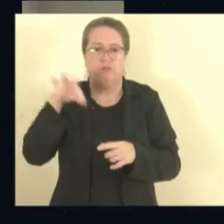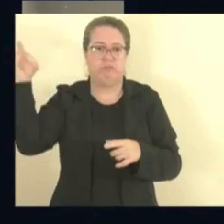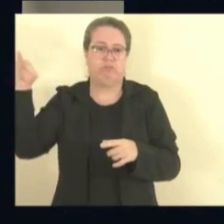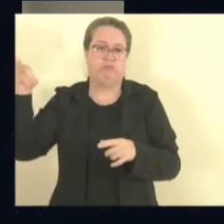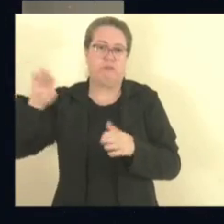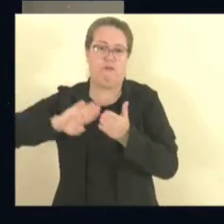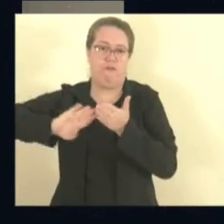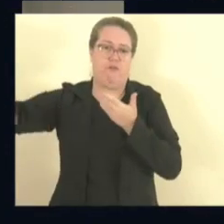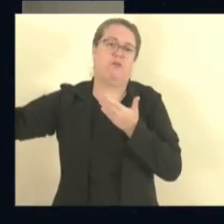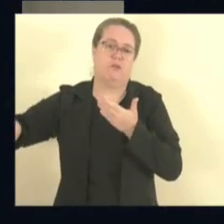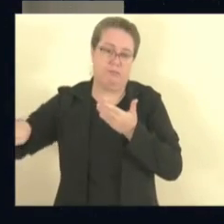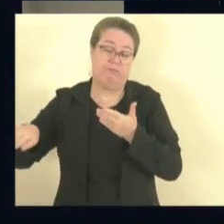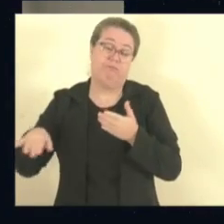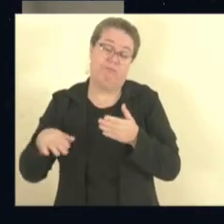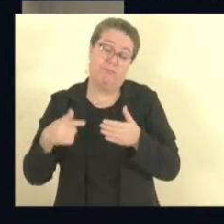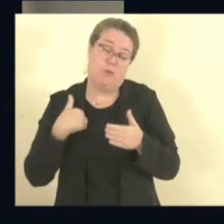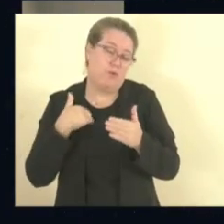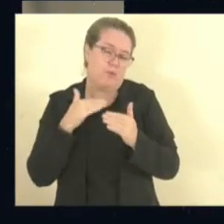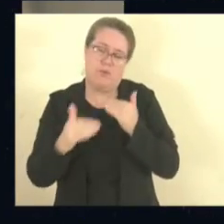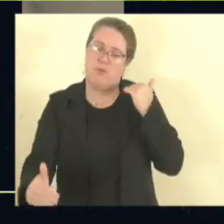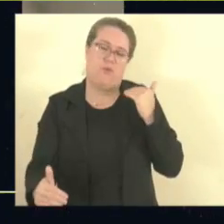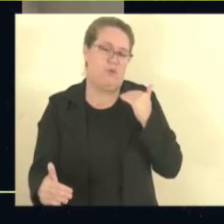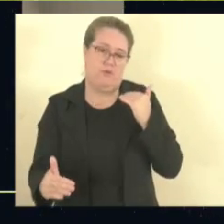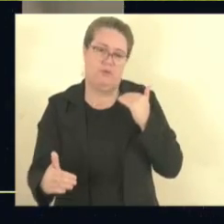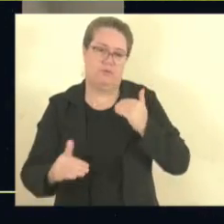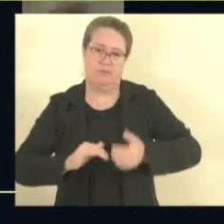voto contrário a esse projeto.